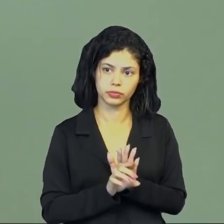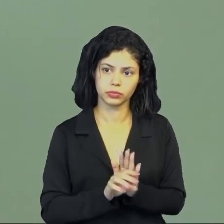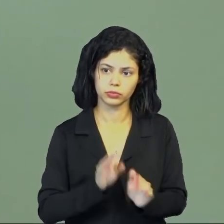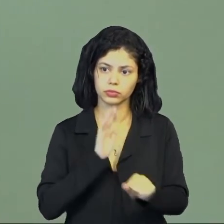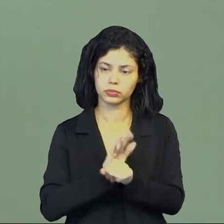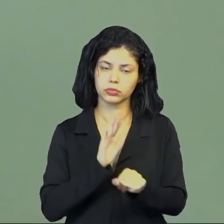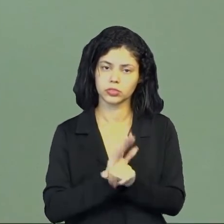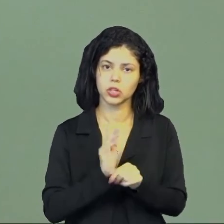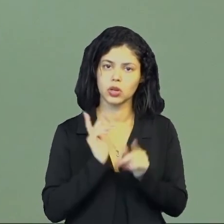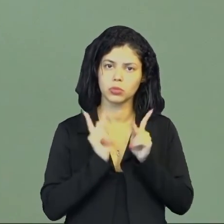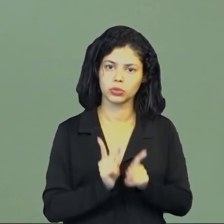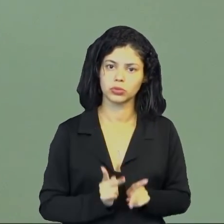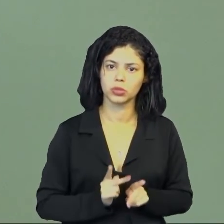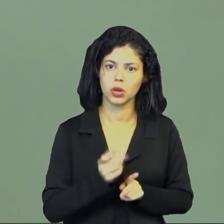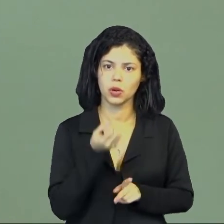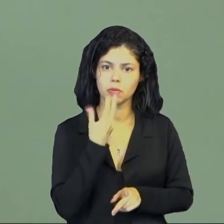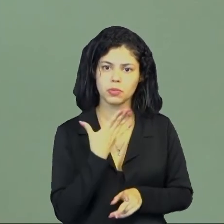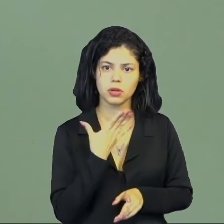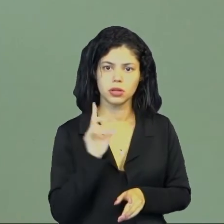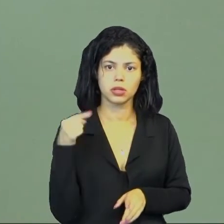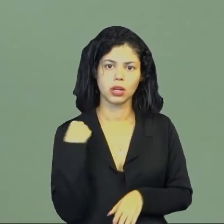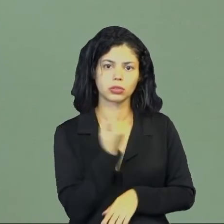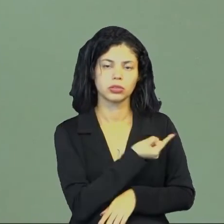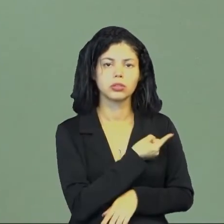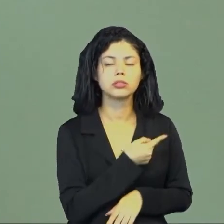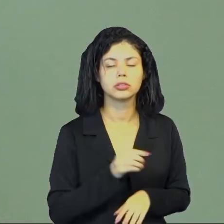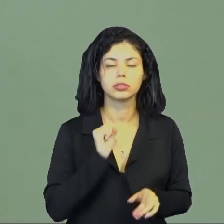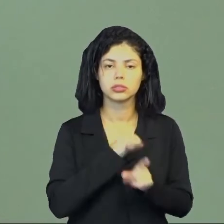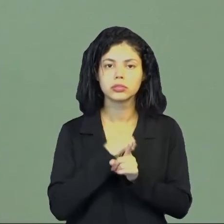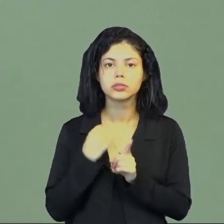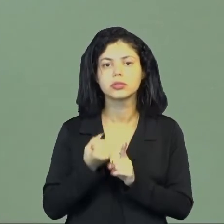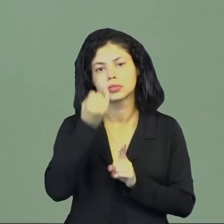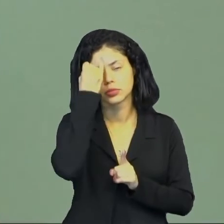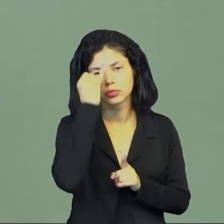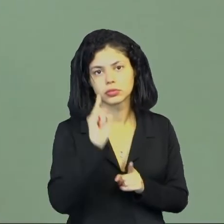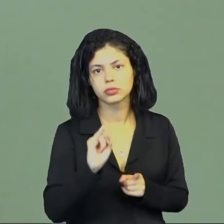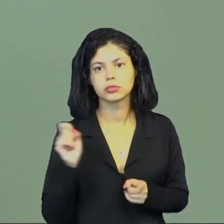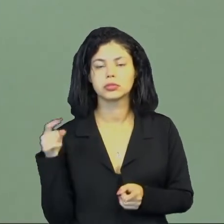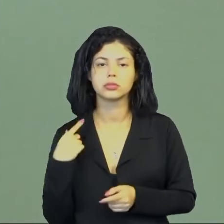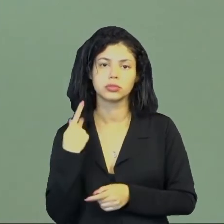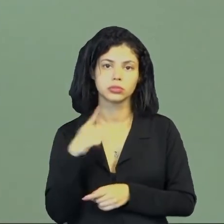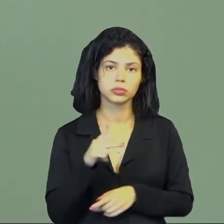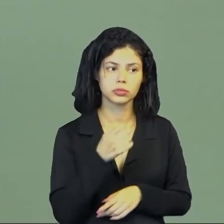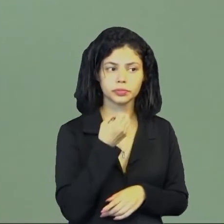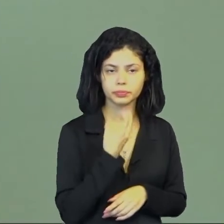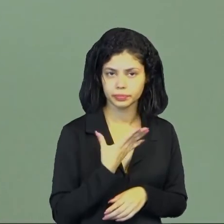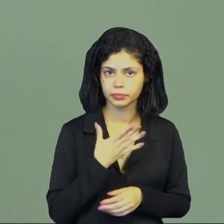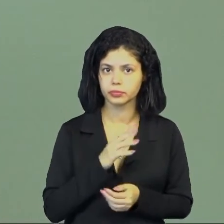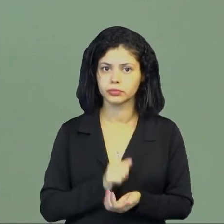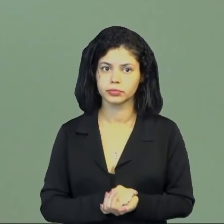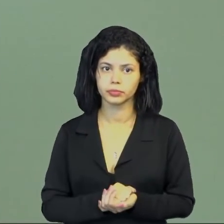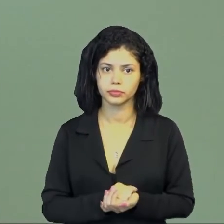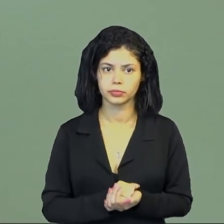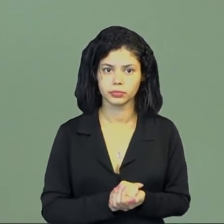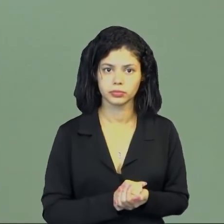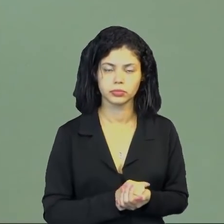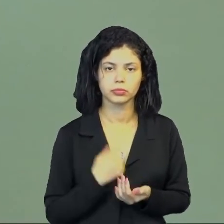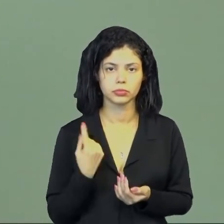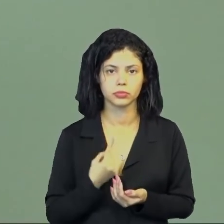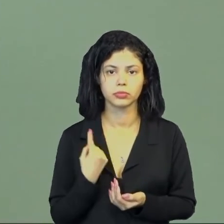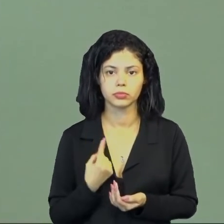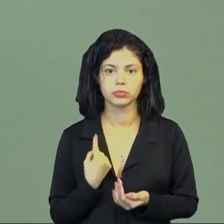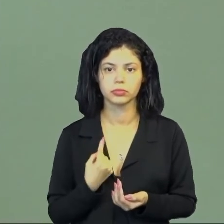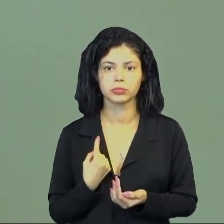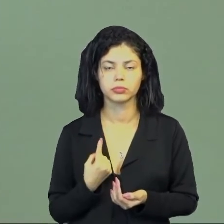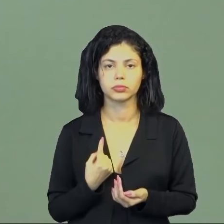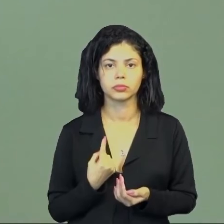regulam o comportamento e o bem-estar da nossa sociedade. A ideia de que o seu bem-estar